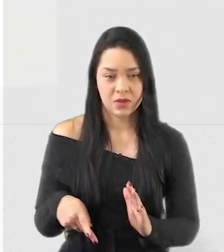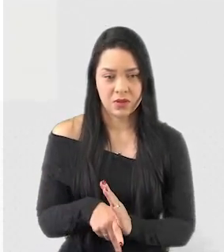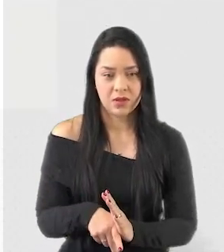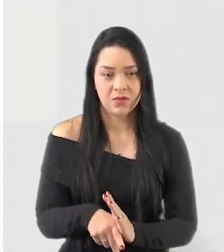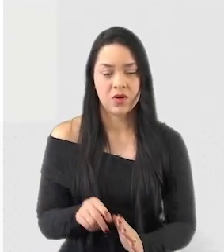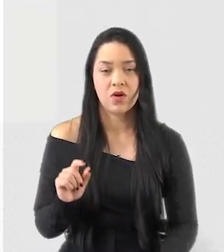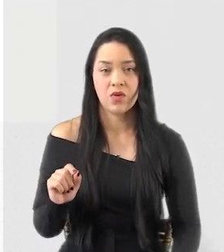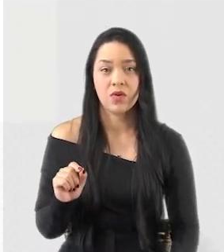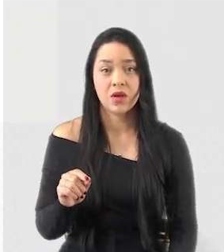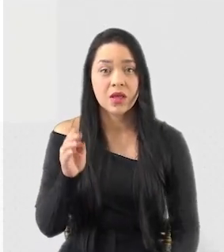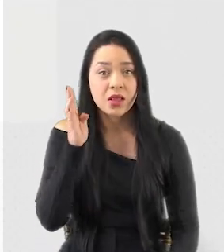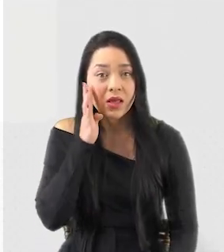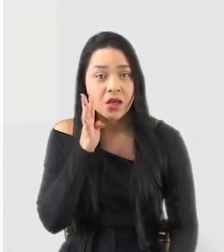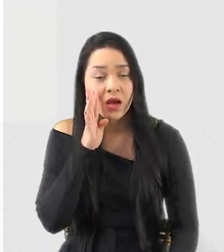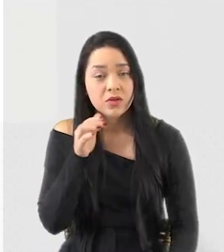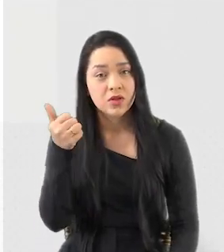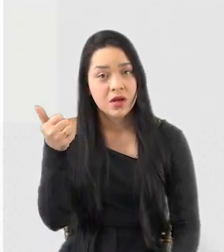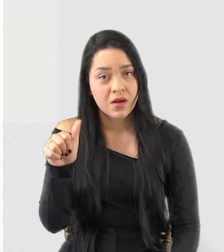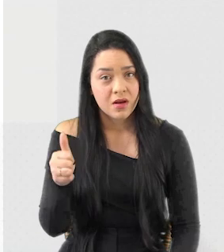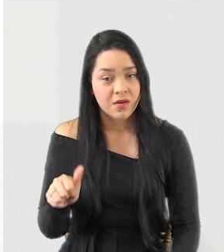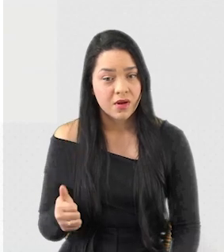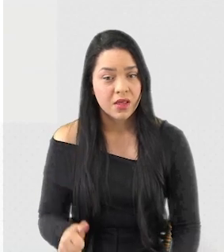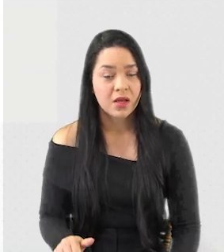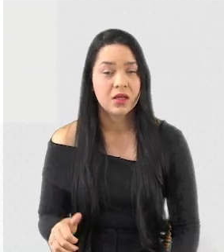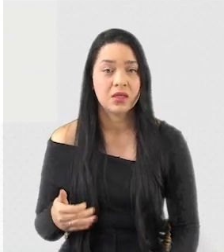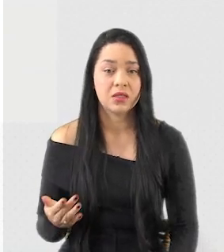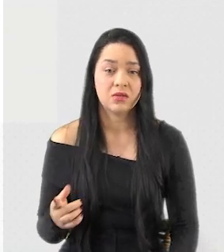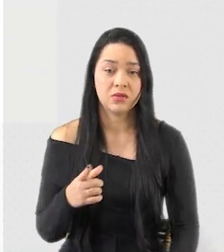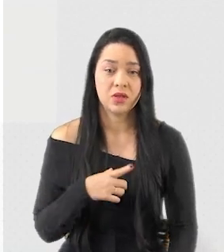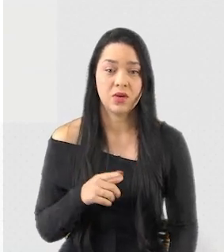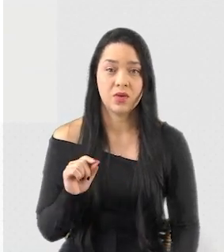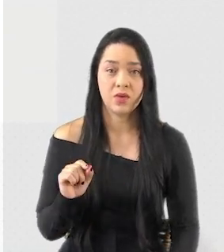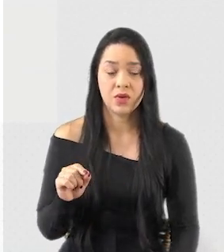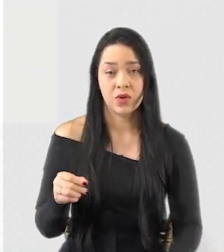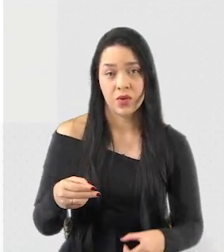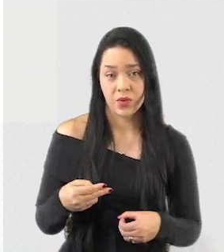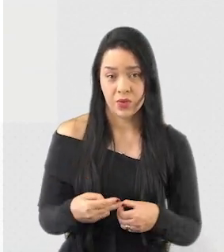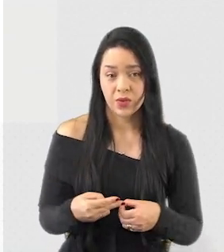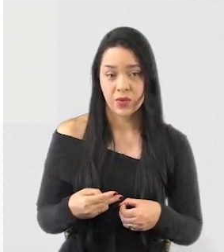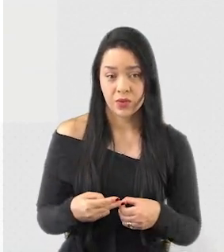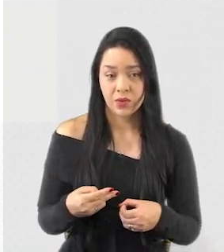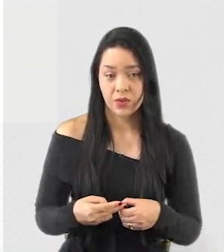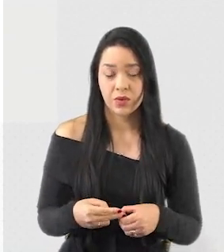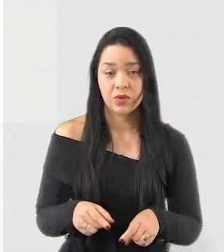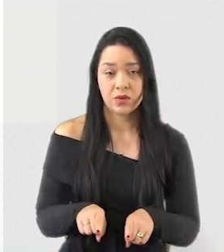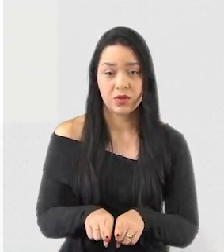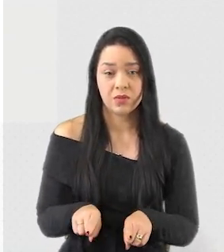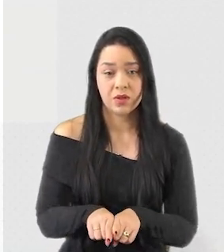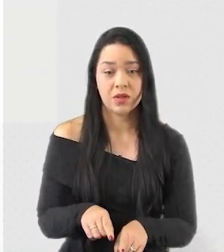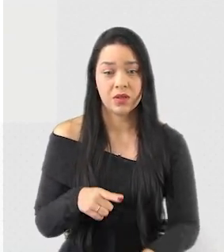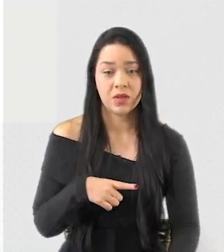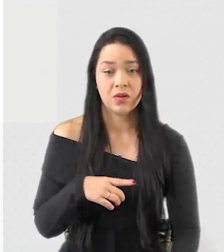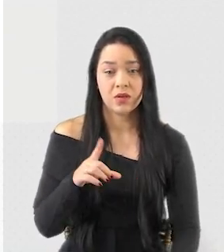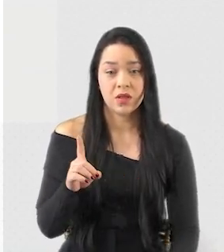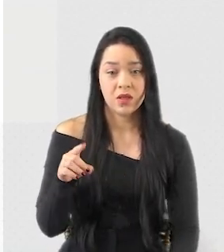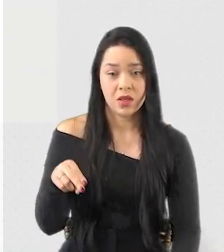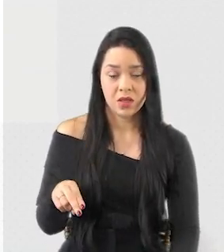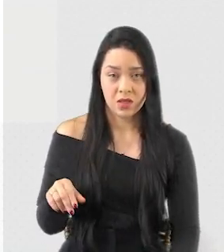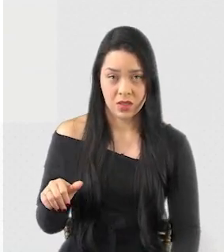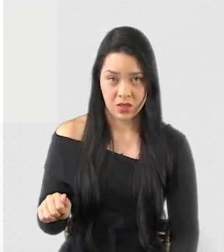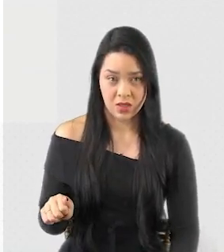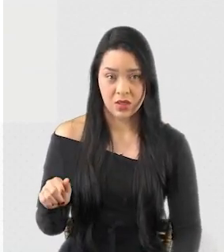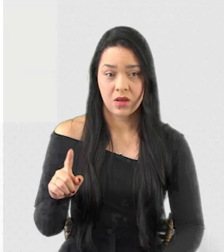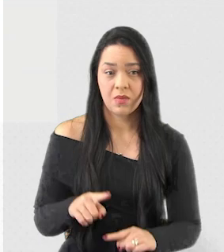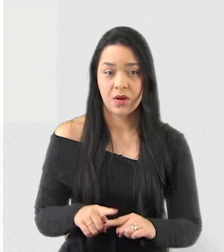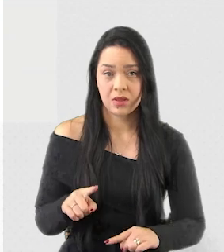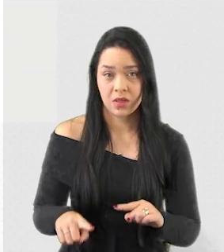figura, fica bem legal da gente avaliar. Então, a gente tem aqui o núcleo, né, pessoal? A gente tem o DNA, que é o material